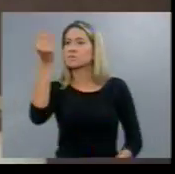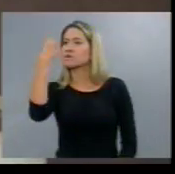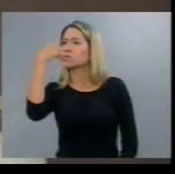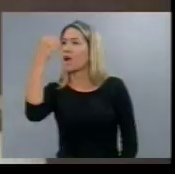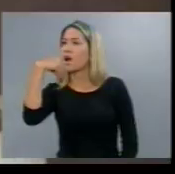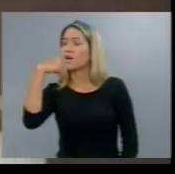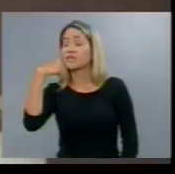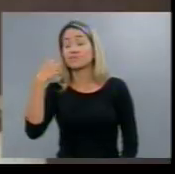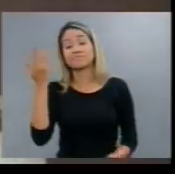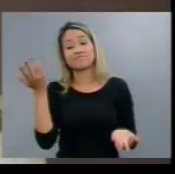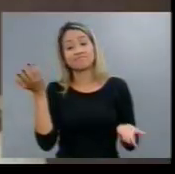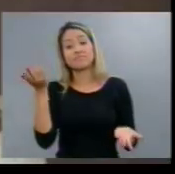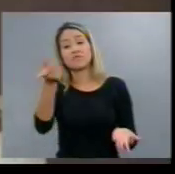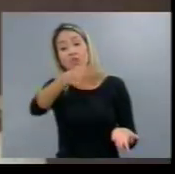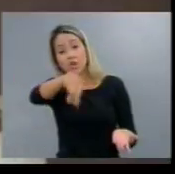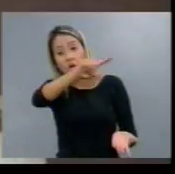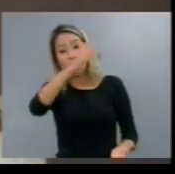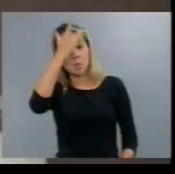por saúde,